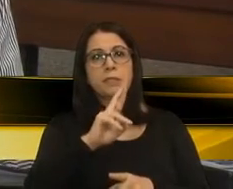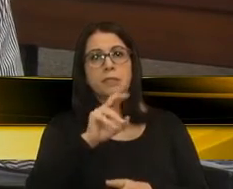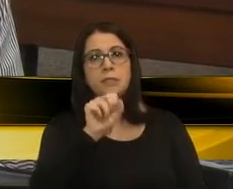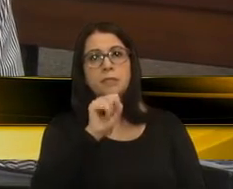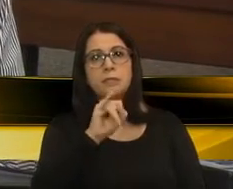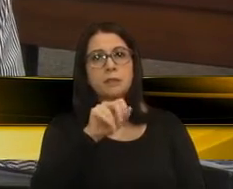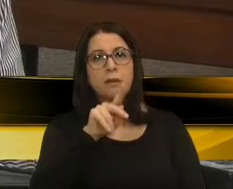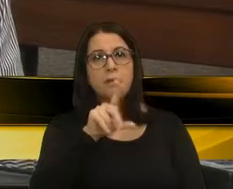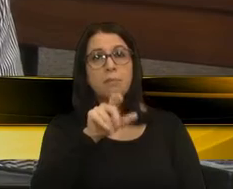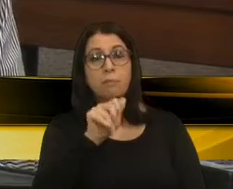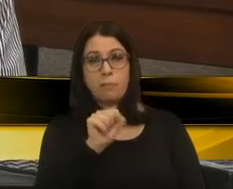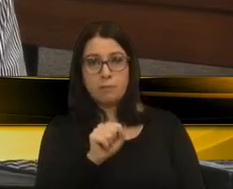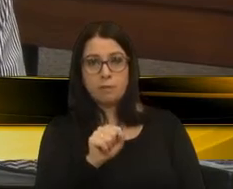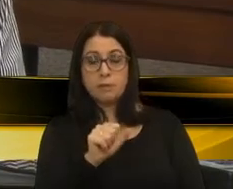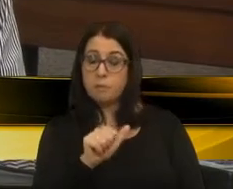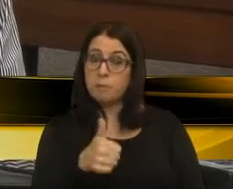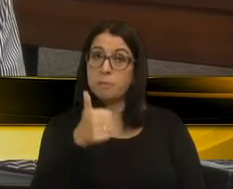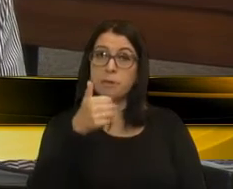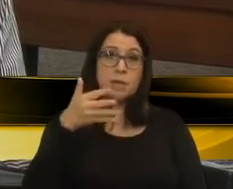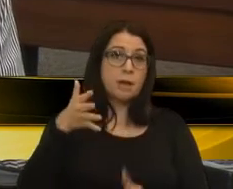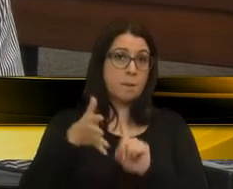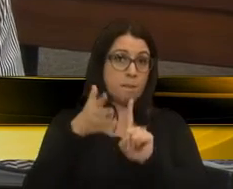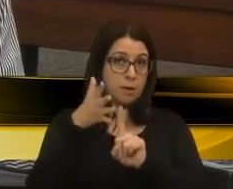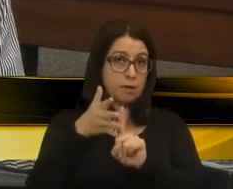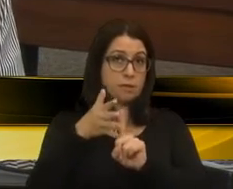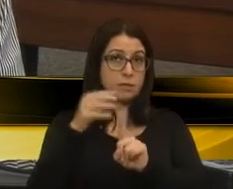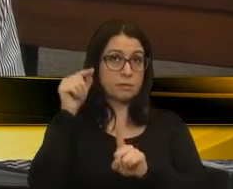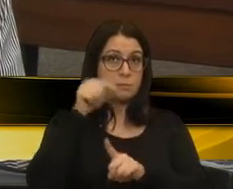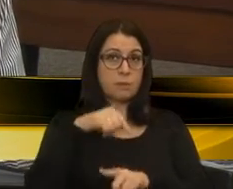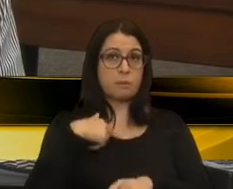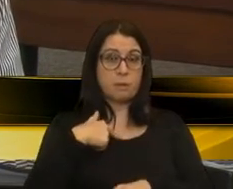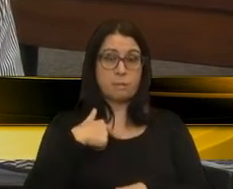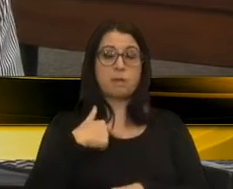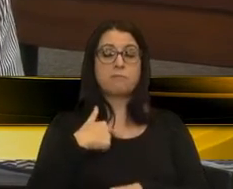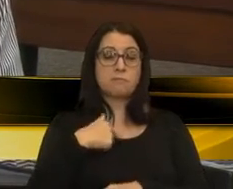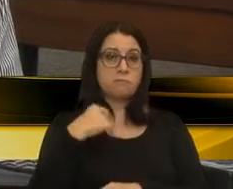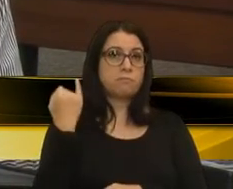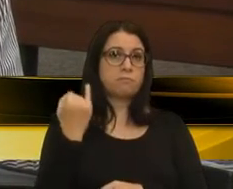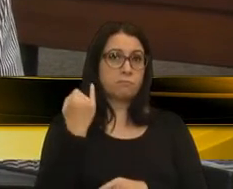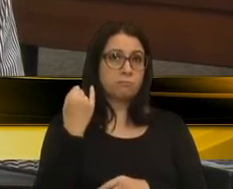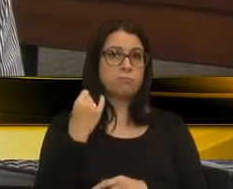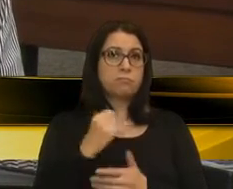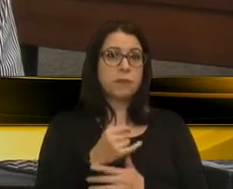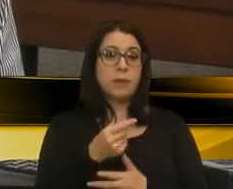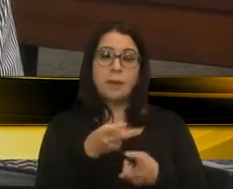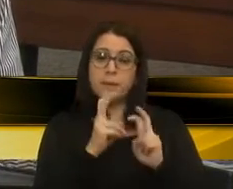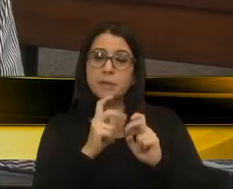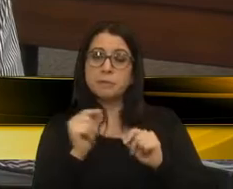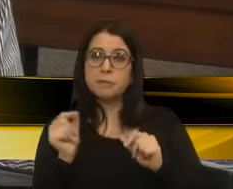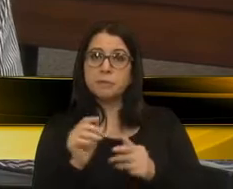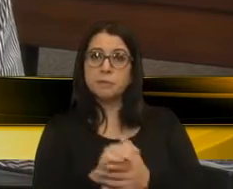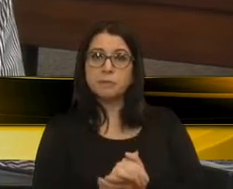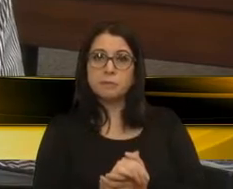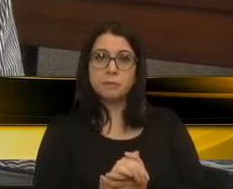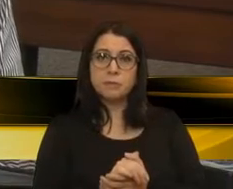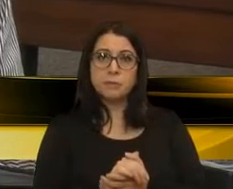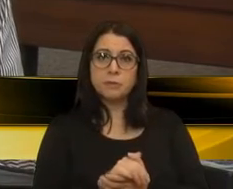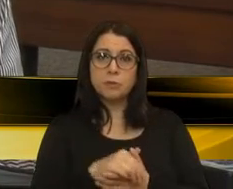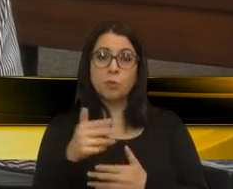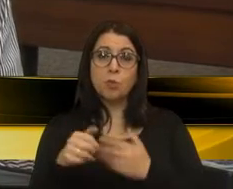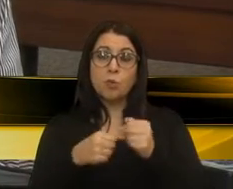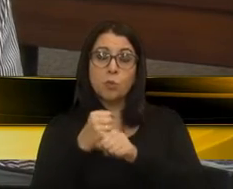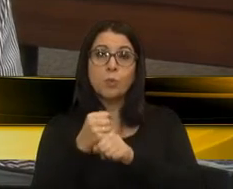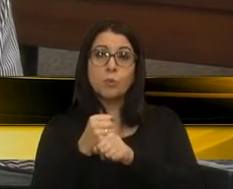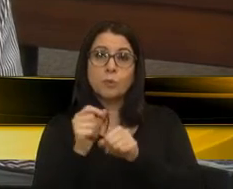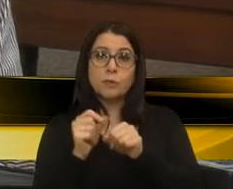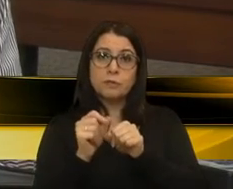Simplas. Mas a primeira palestra, o primeiro palestrante, para mim, valeu. Deu para perceber nitidamente que, ao longo dos anos, se